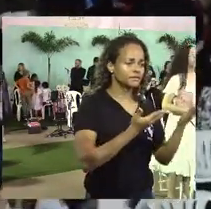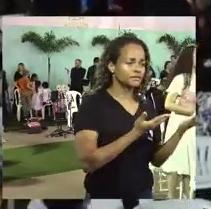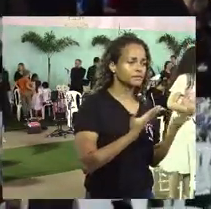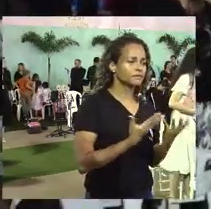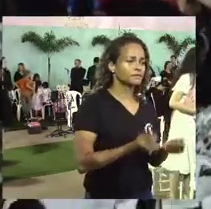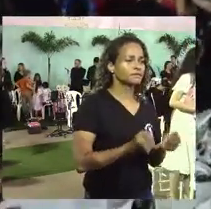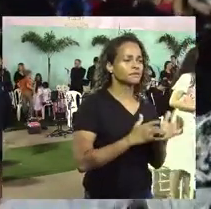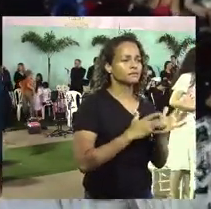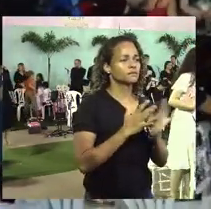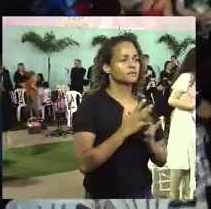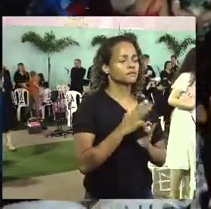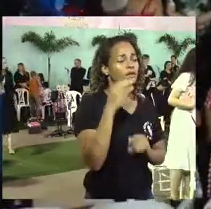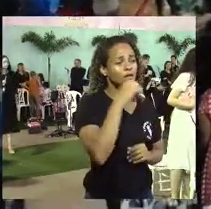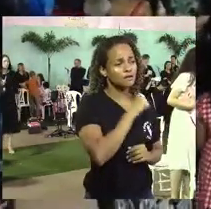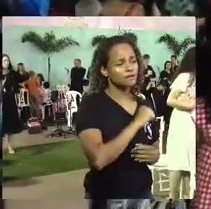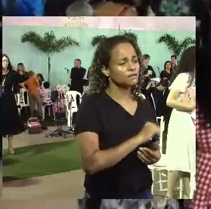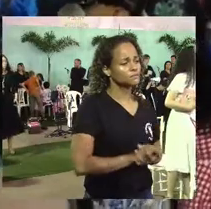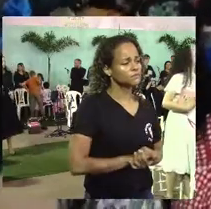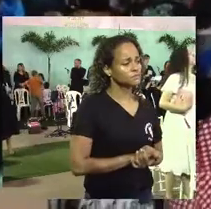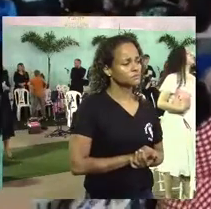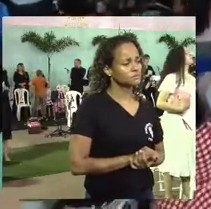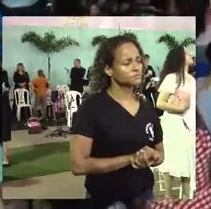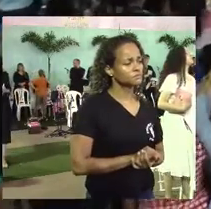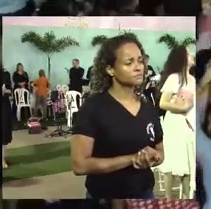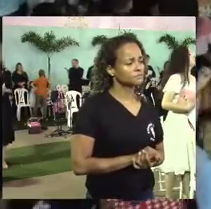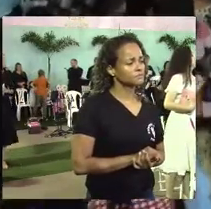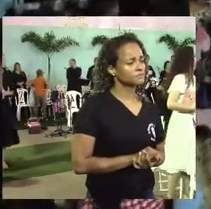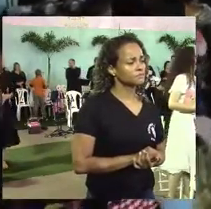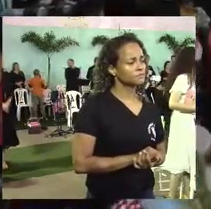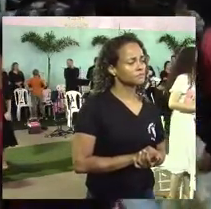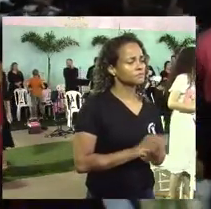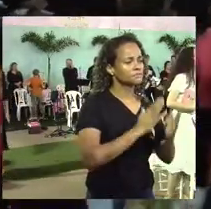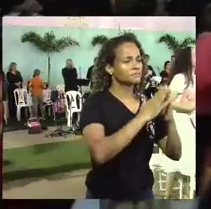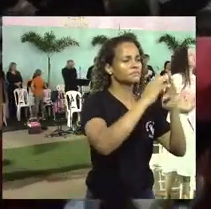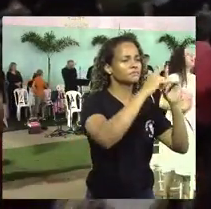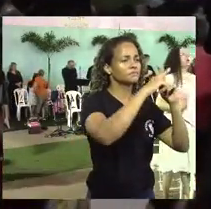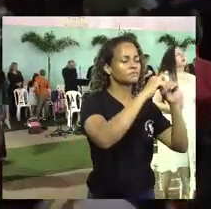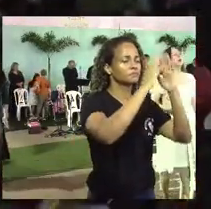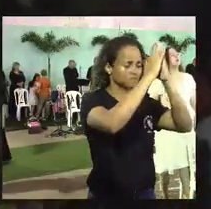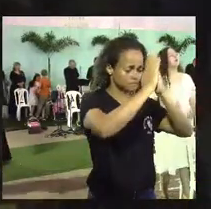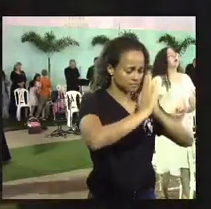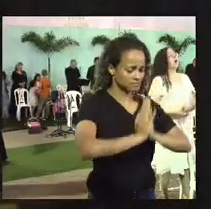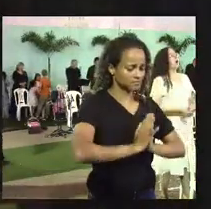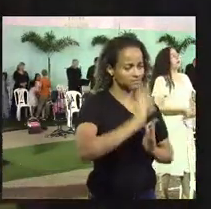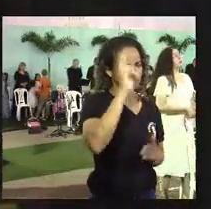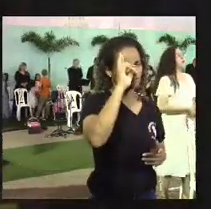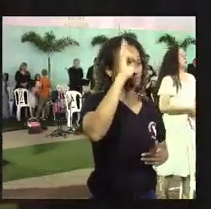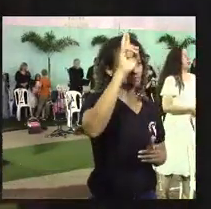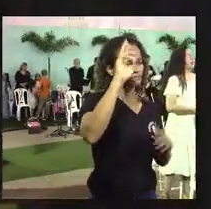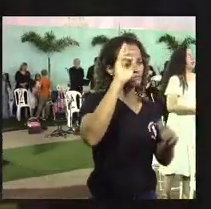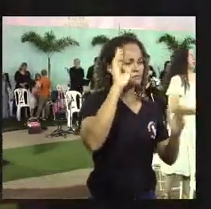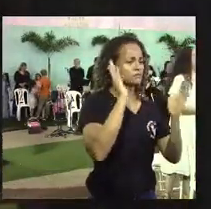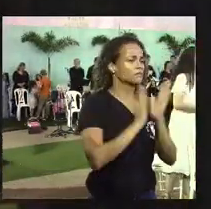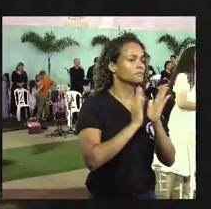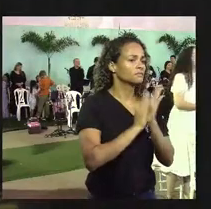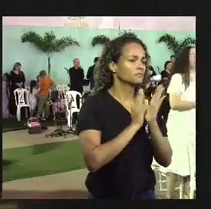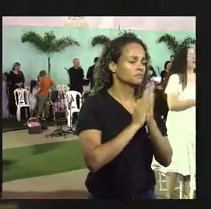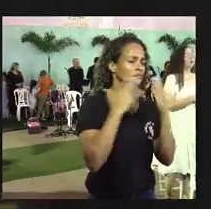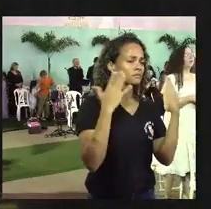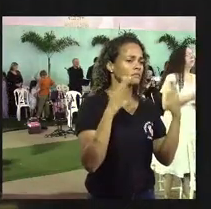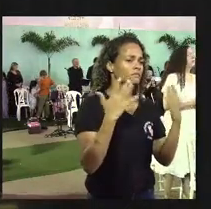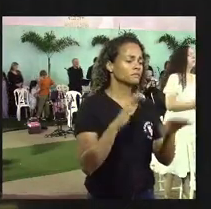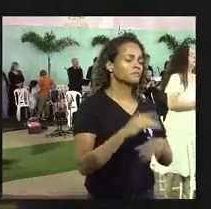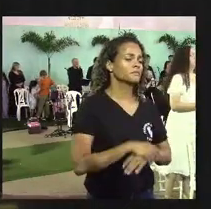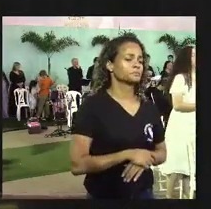a segunda venha corra corra rápido a igreja pode adorar Jesus aplauda essas almas que já estão chegando